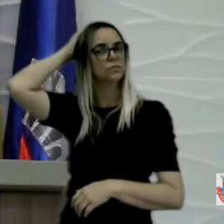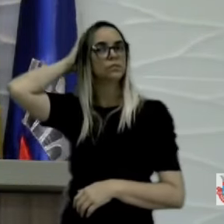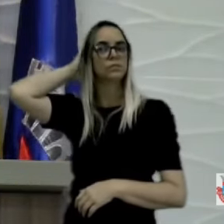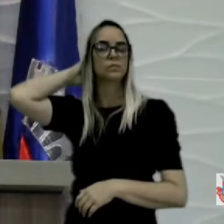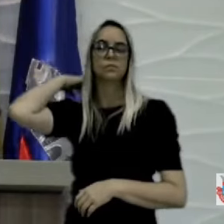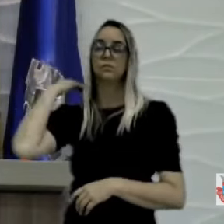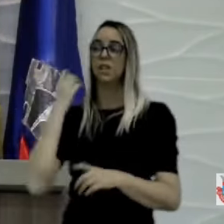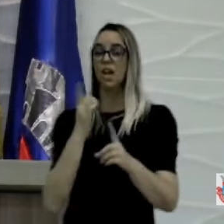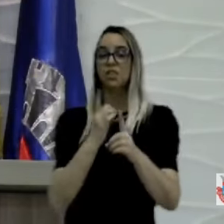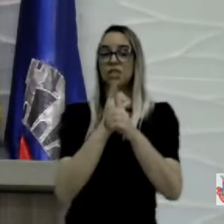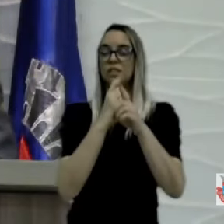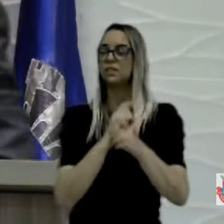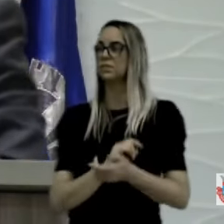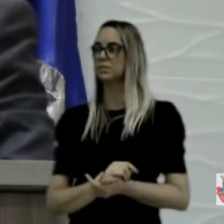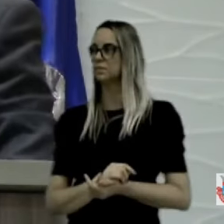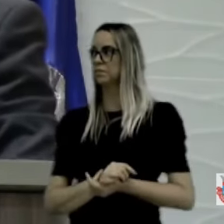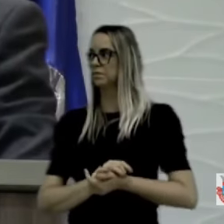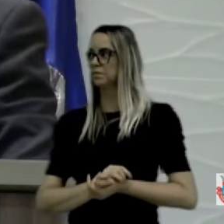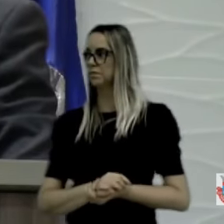Achei.